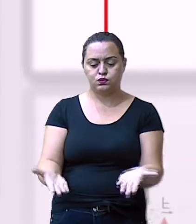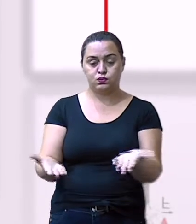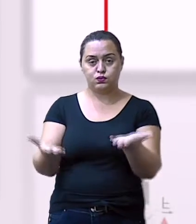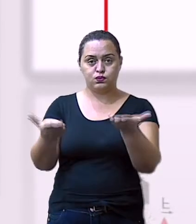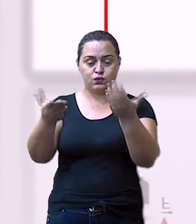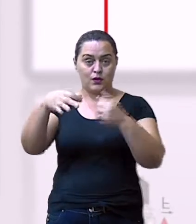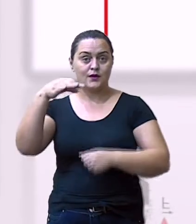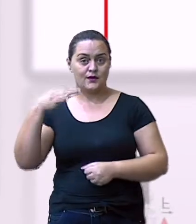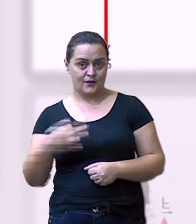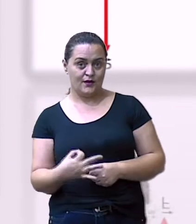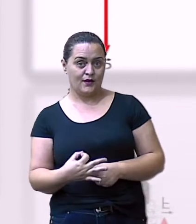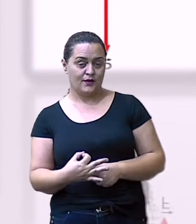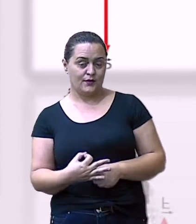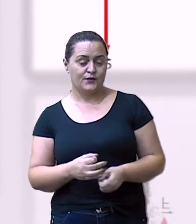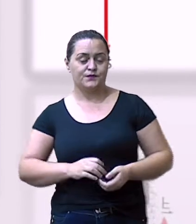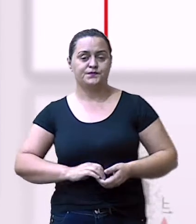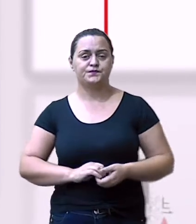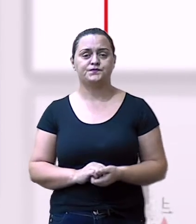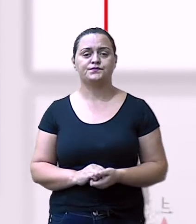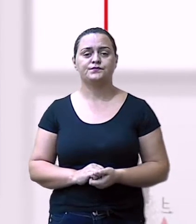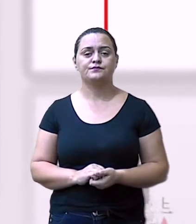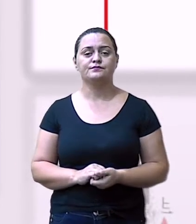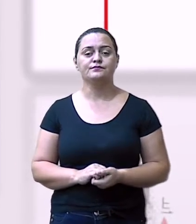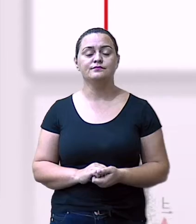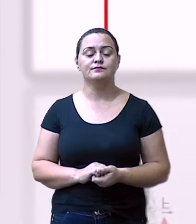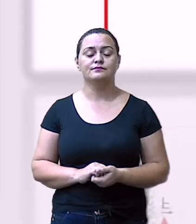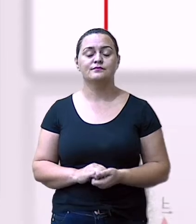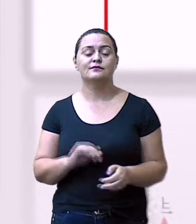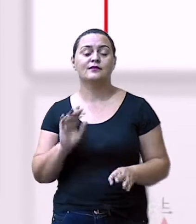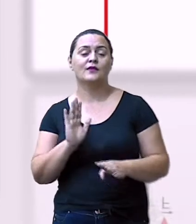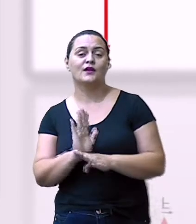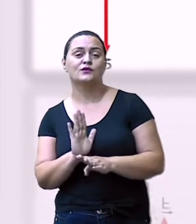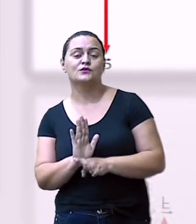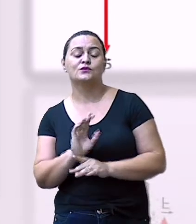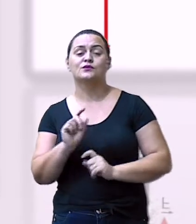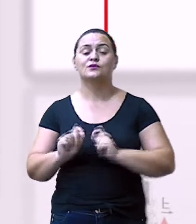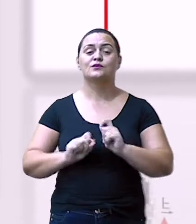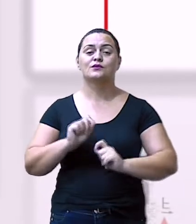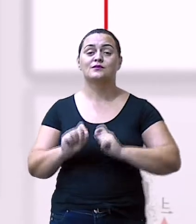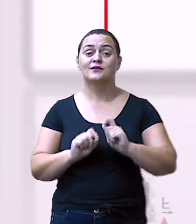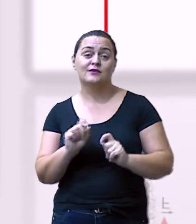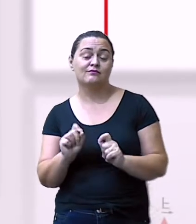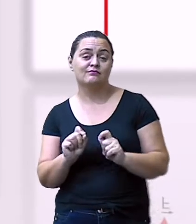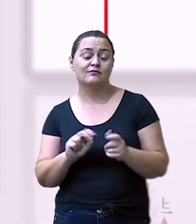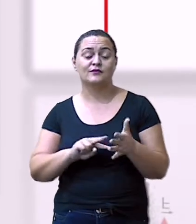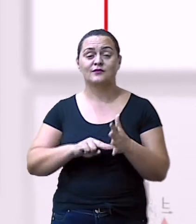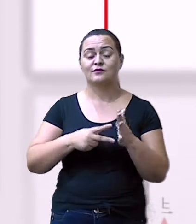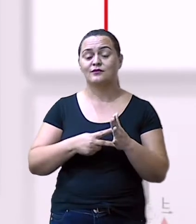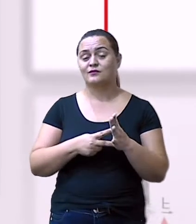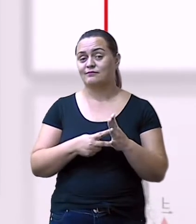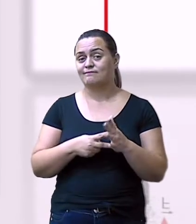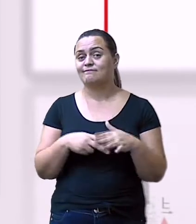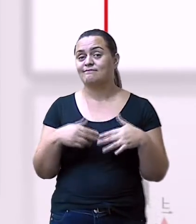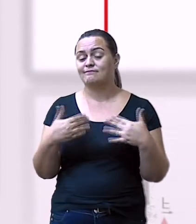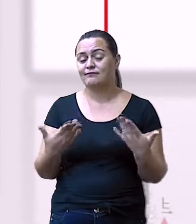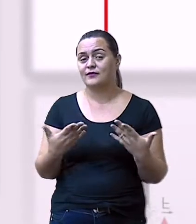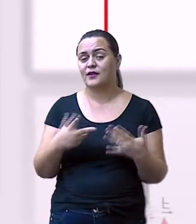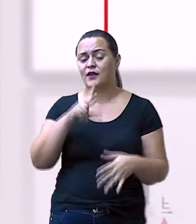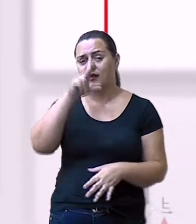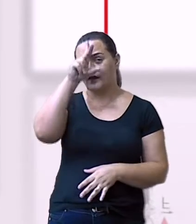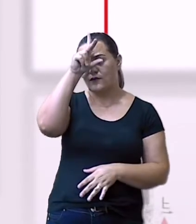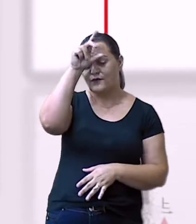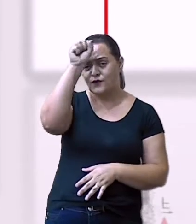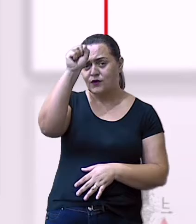Então, olha só. Isso vai permitir que a força seja ampliada e, com isso,